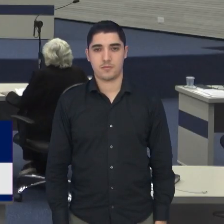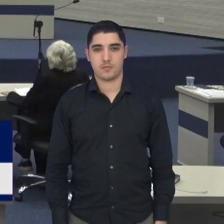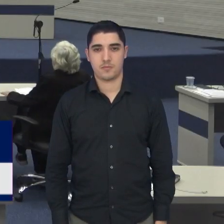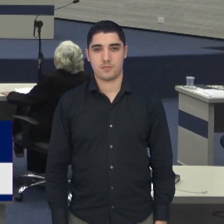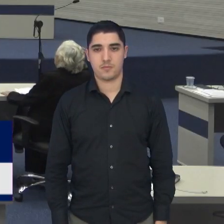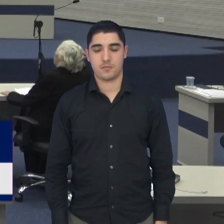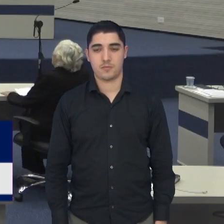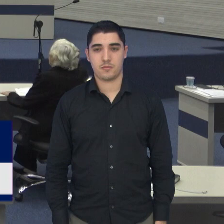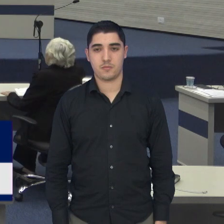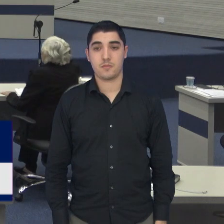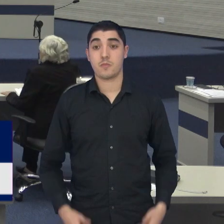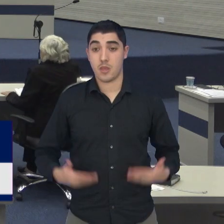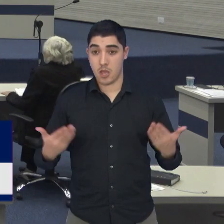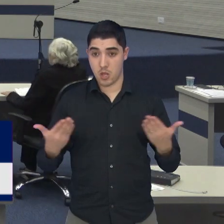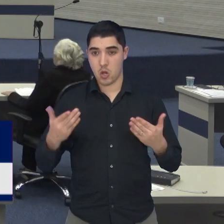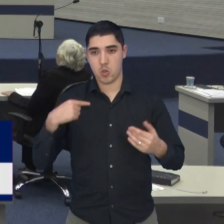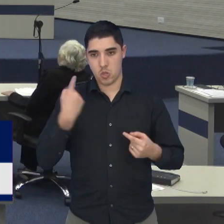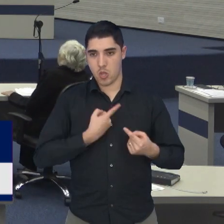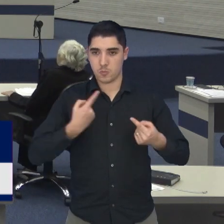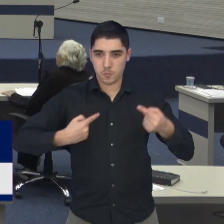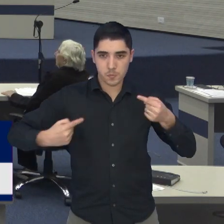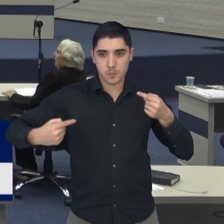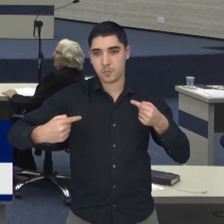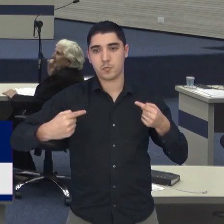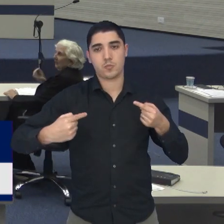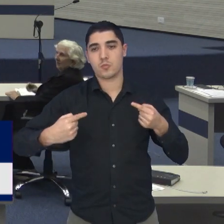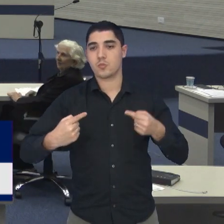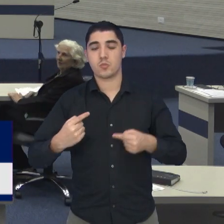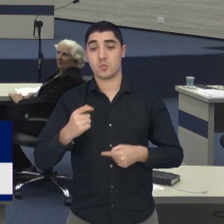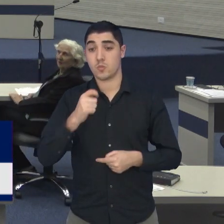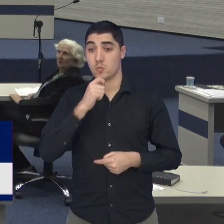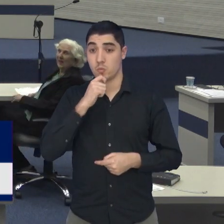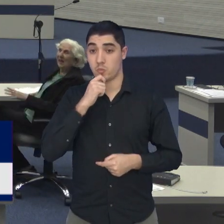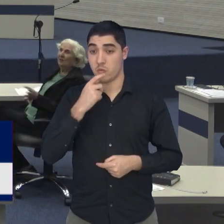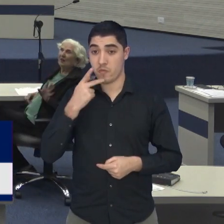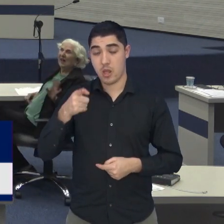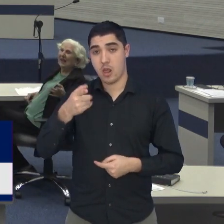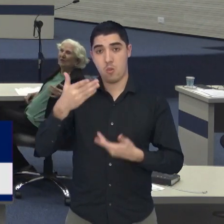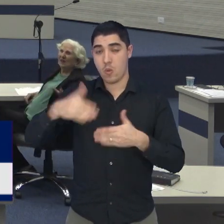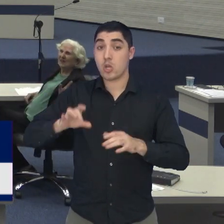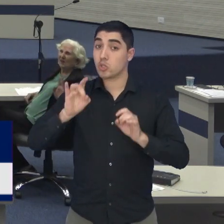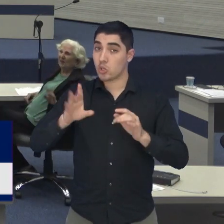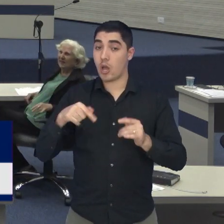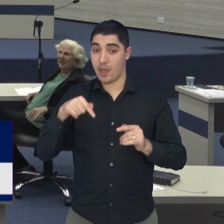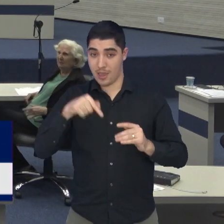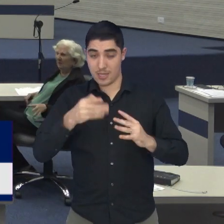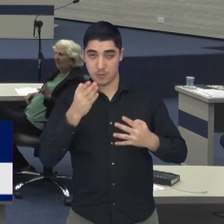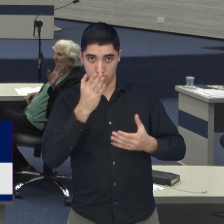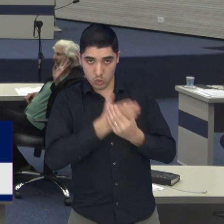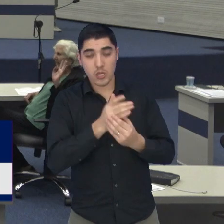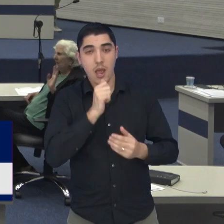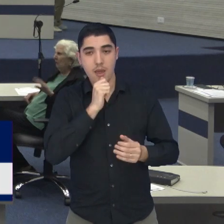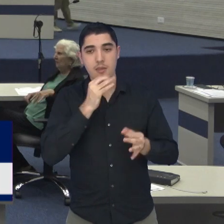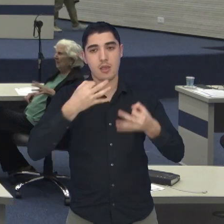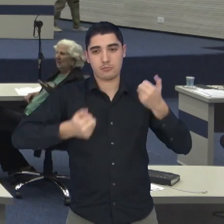Está em processo de discussão, vereadora. Não falei votação, falei em processo de discussão o processo.